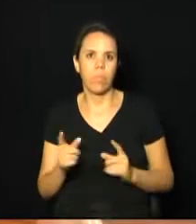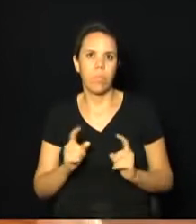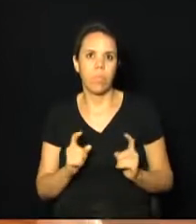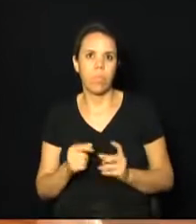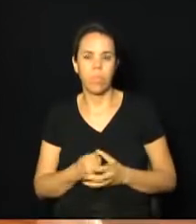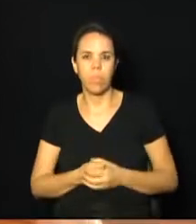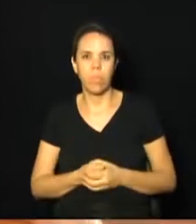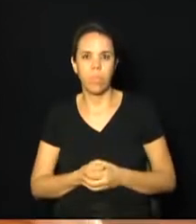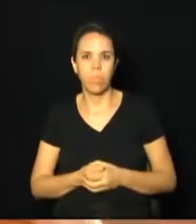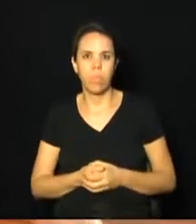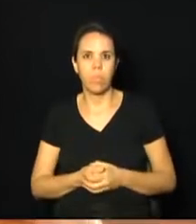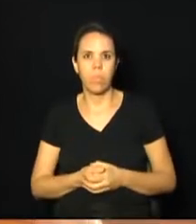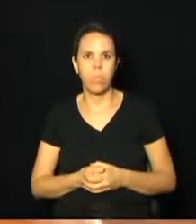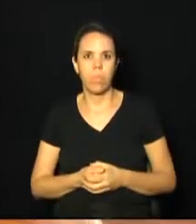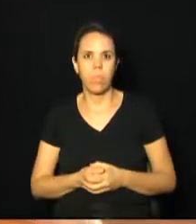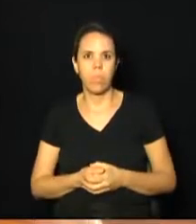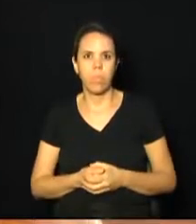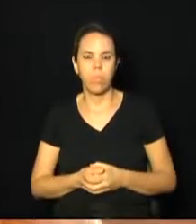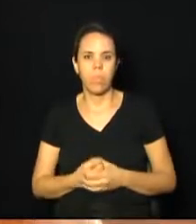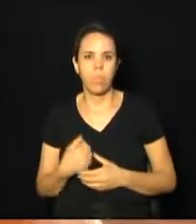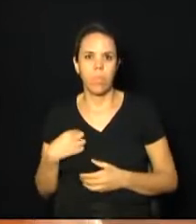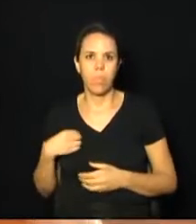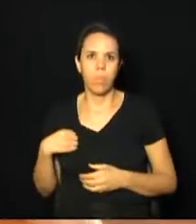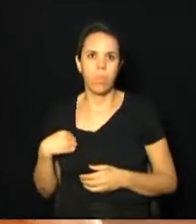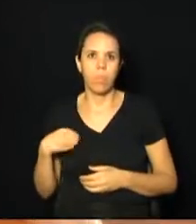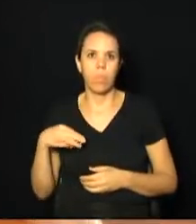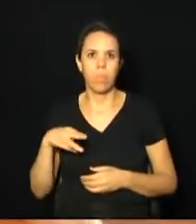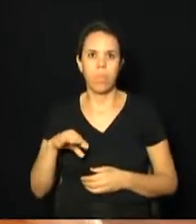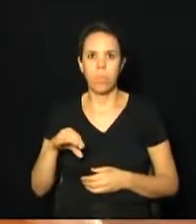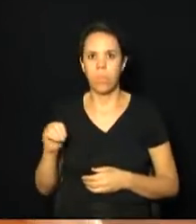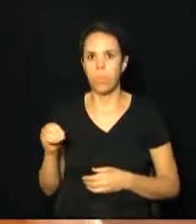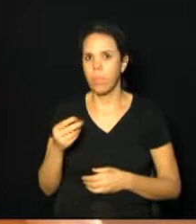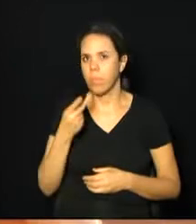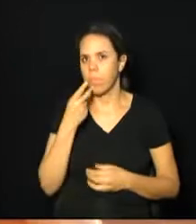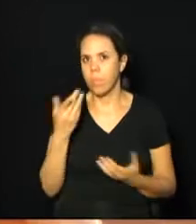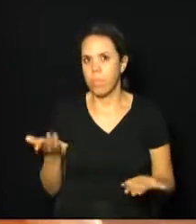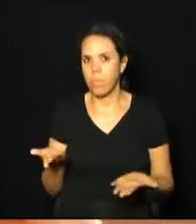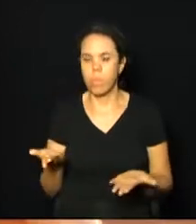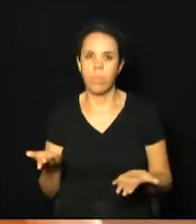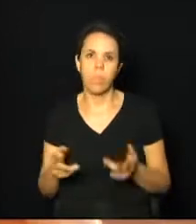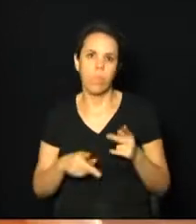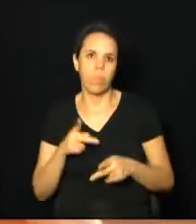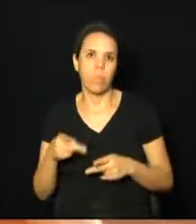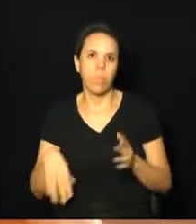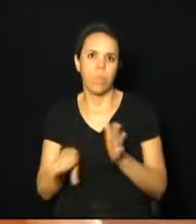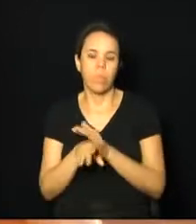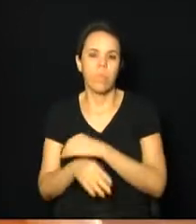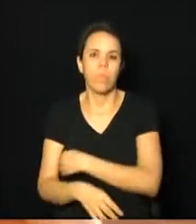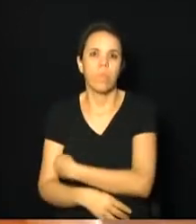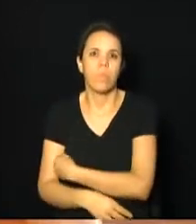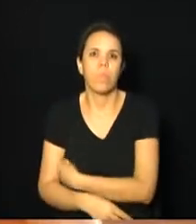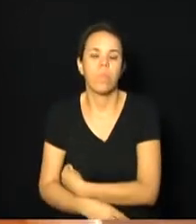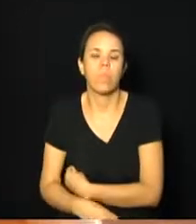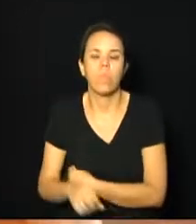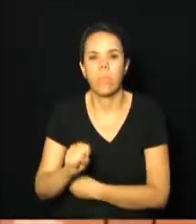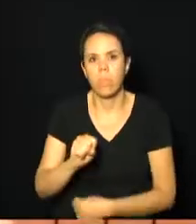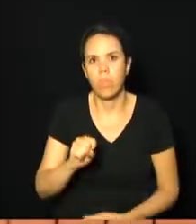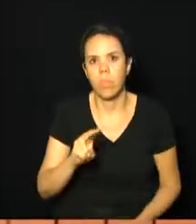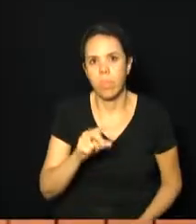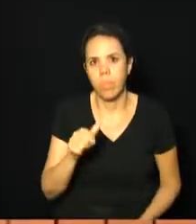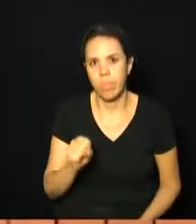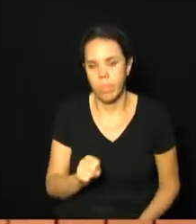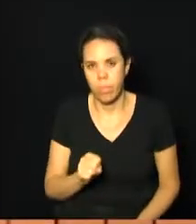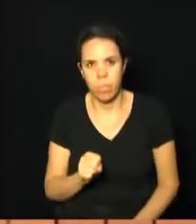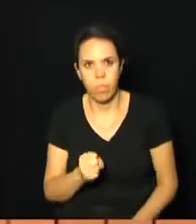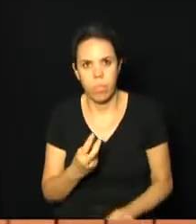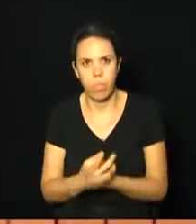reunião, é isso que o Maurício acabou de falar. As pessoas chegam em Sousa, Joaquim